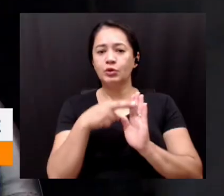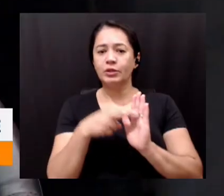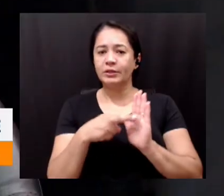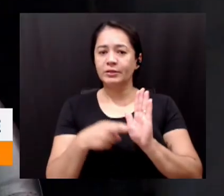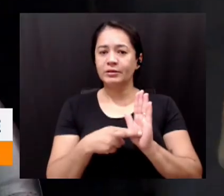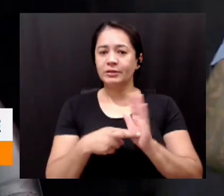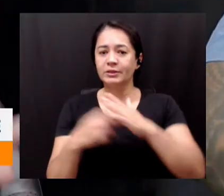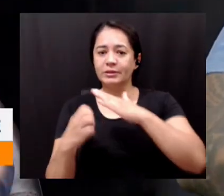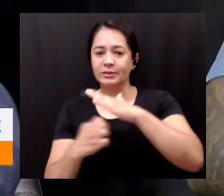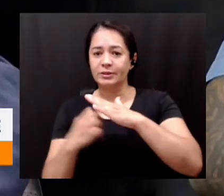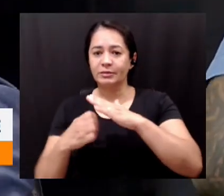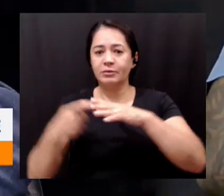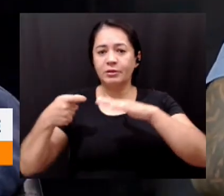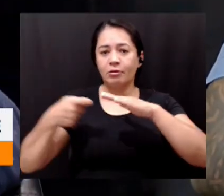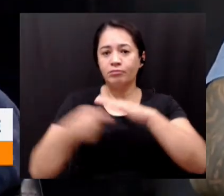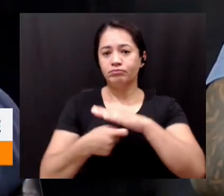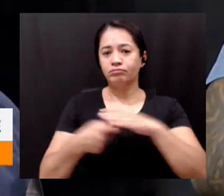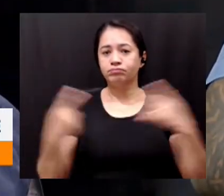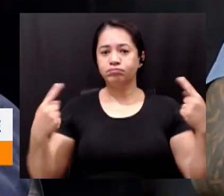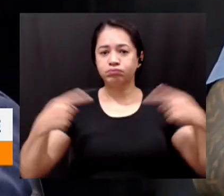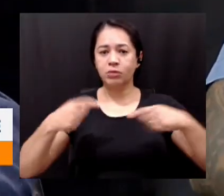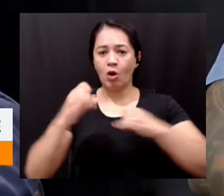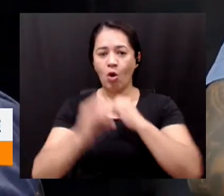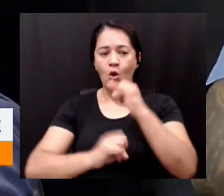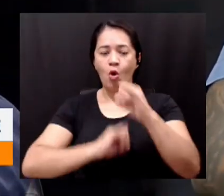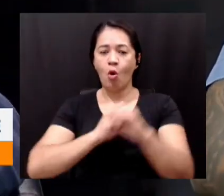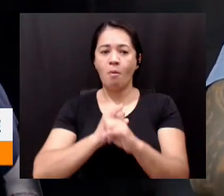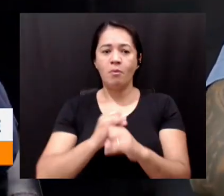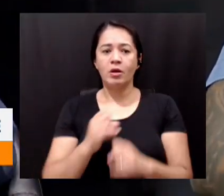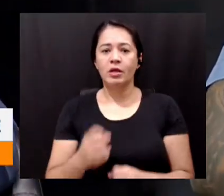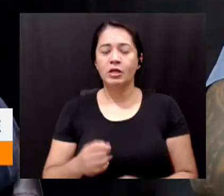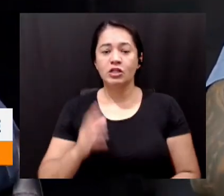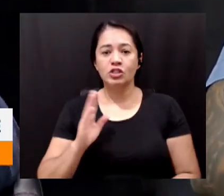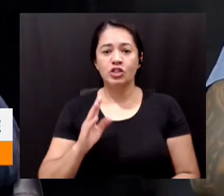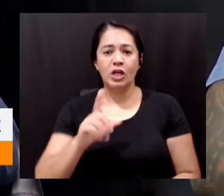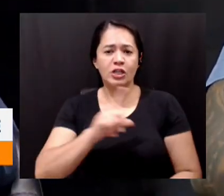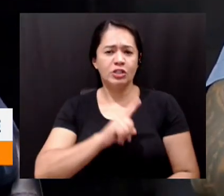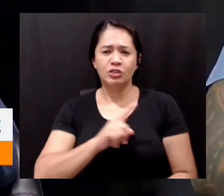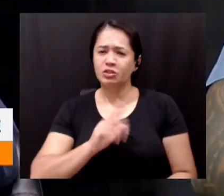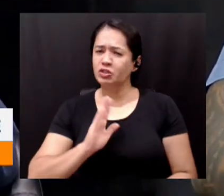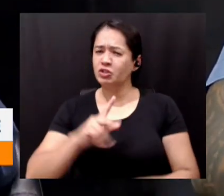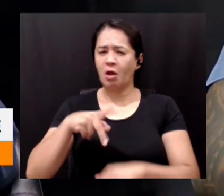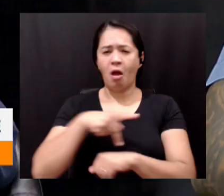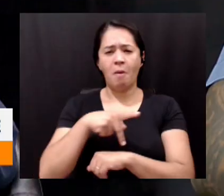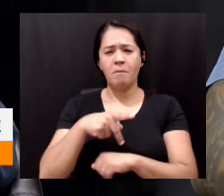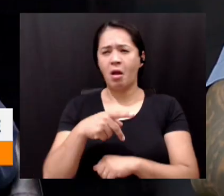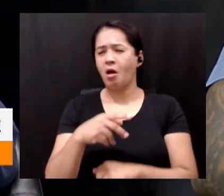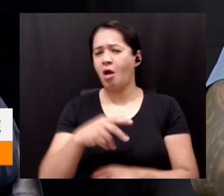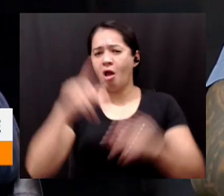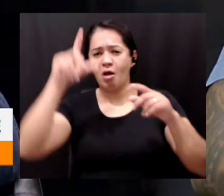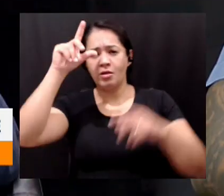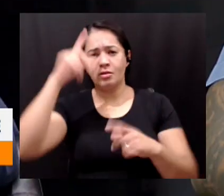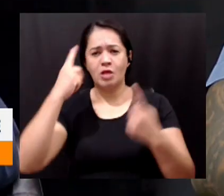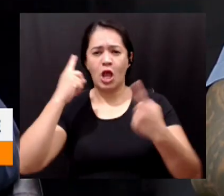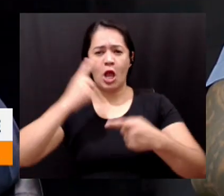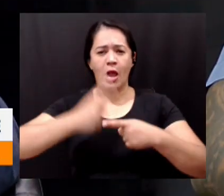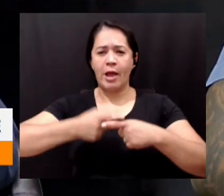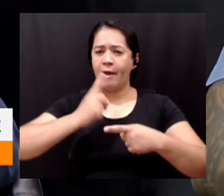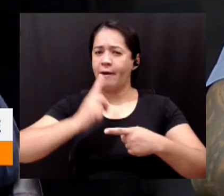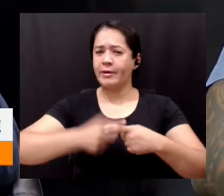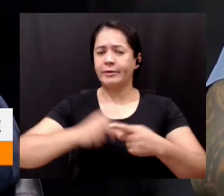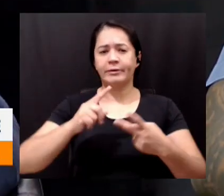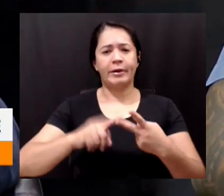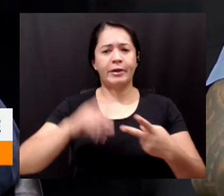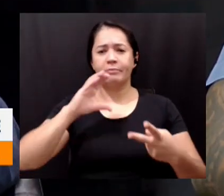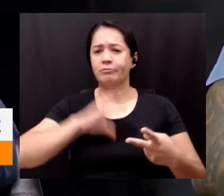online, porque já estava praticamente em grandes países aí, Grécia, Portugal, Inglaterra, Alemanha,